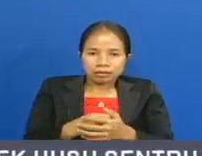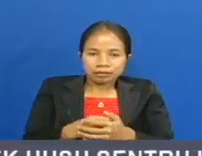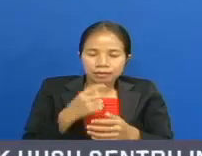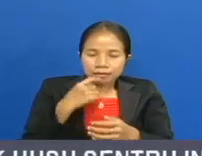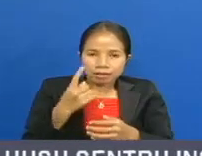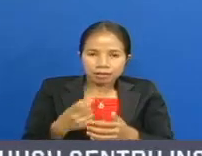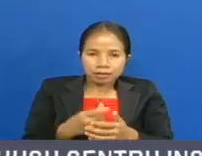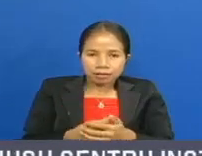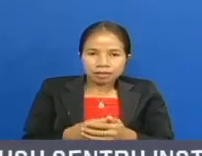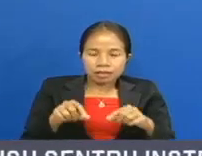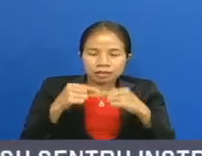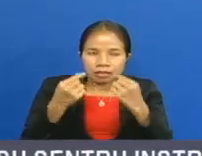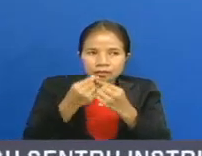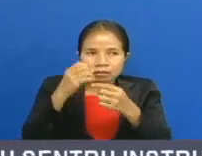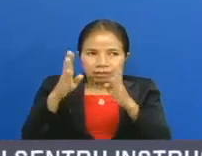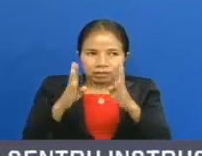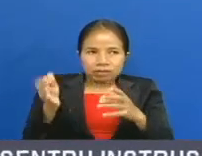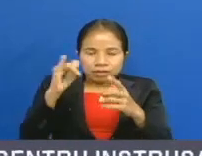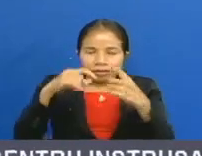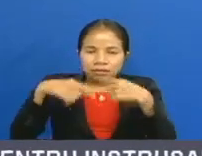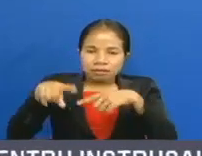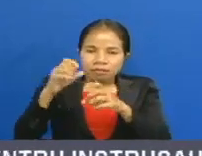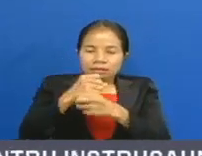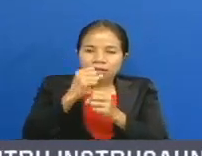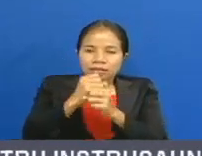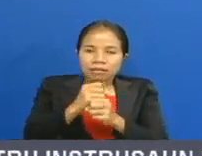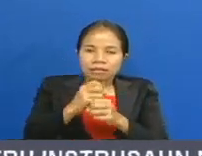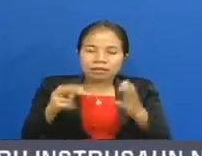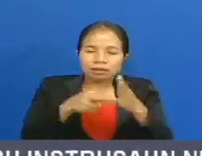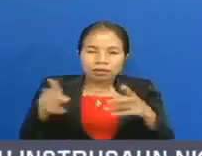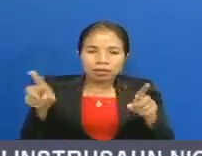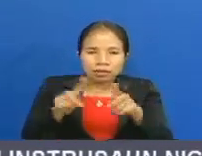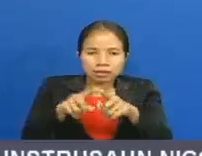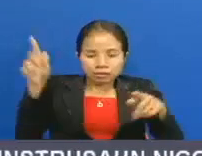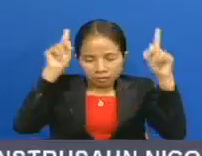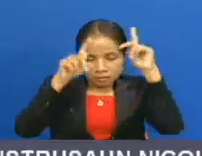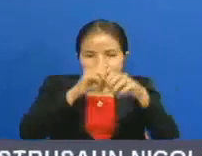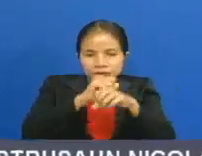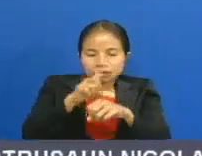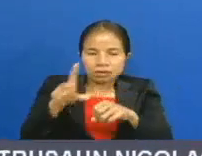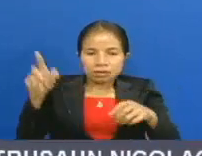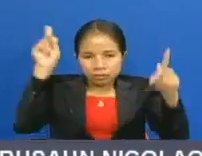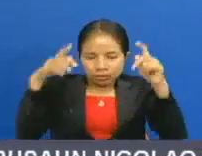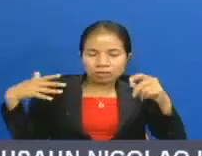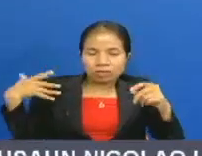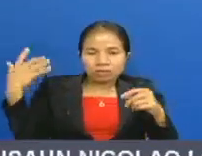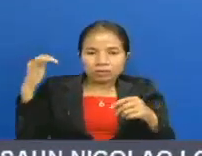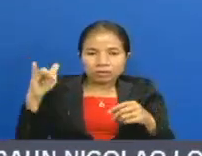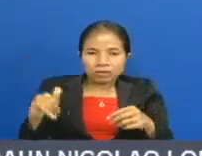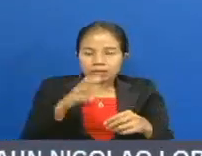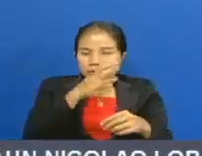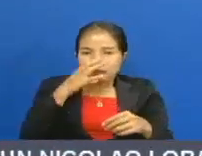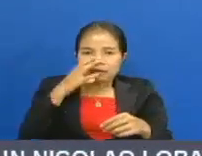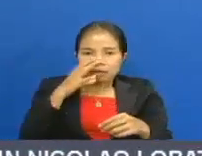confirma. Equipa jornalista Hiraknesei Bahalo Cobertura ligado ao assunto social, assunto jovem Sira,